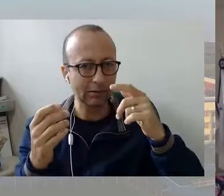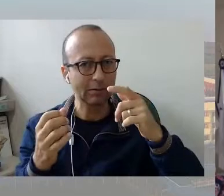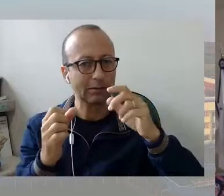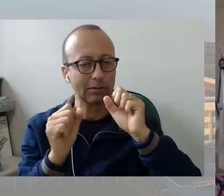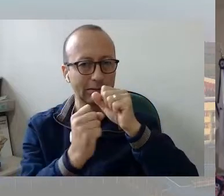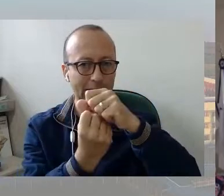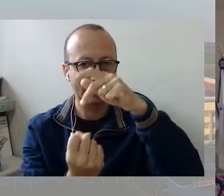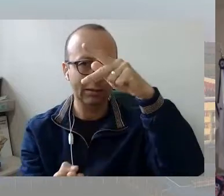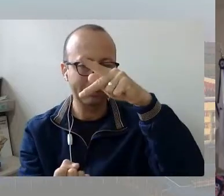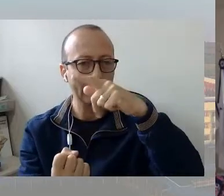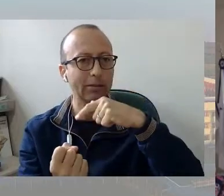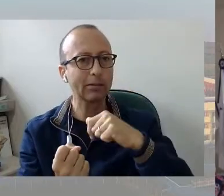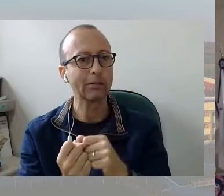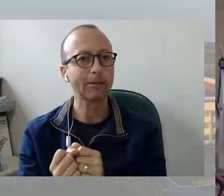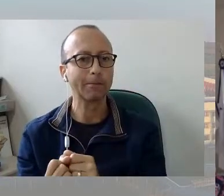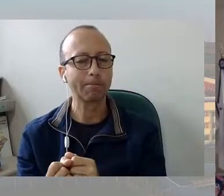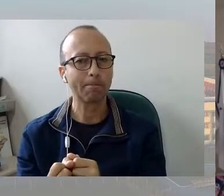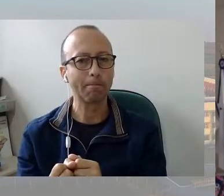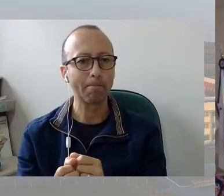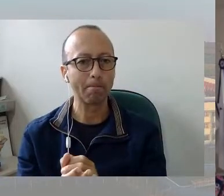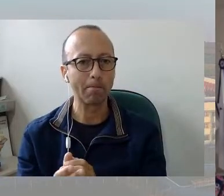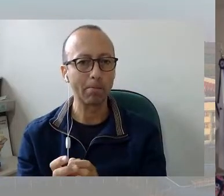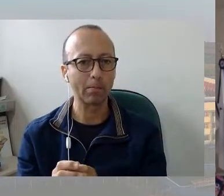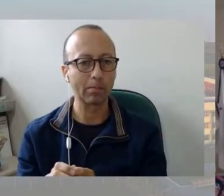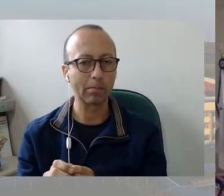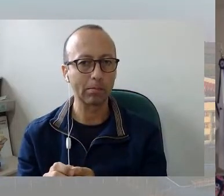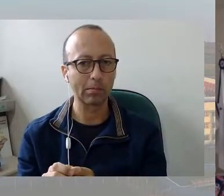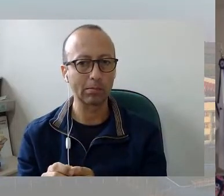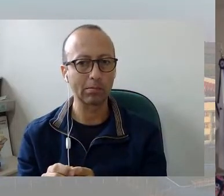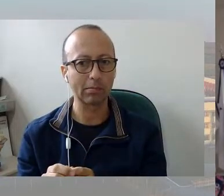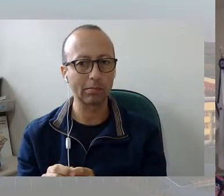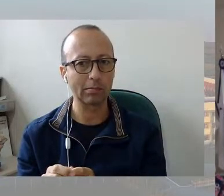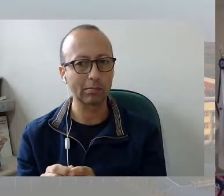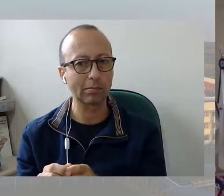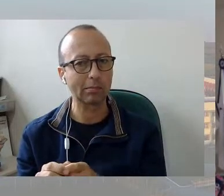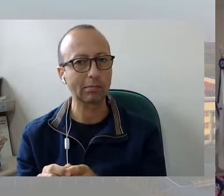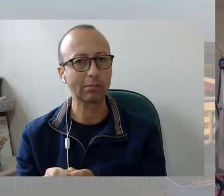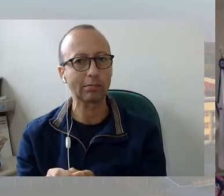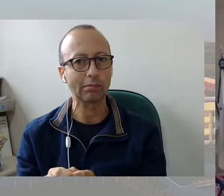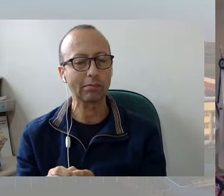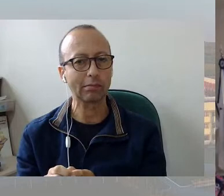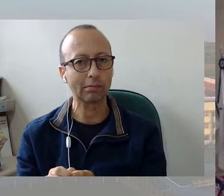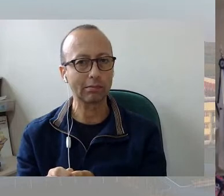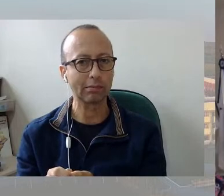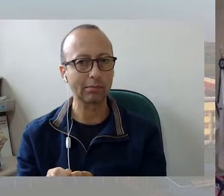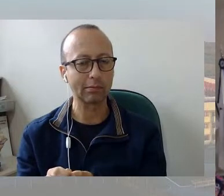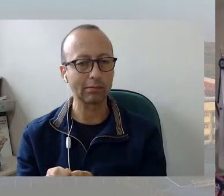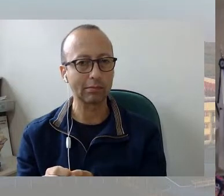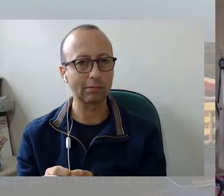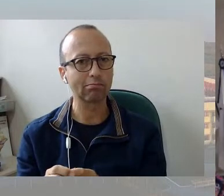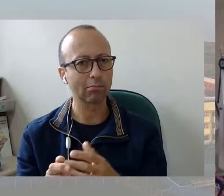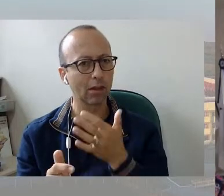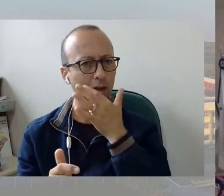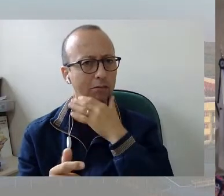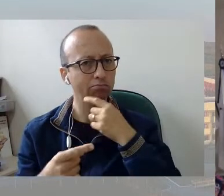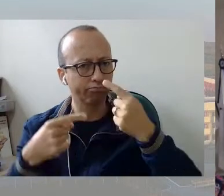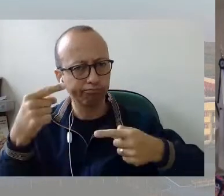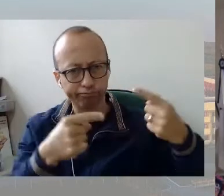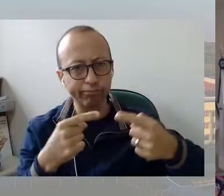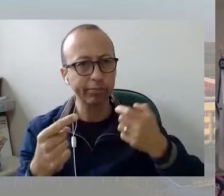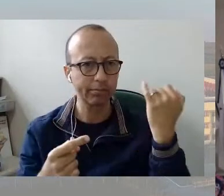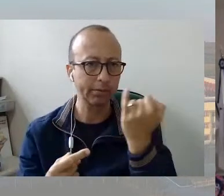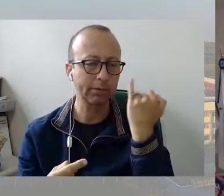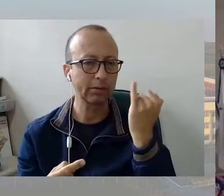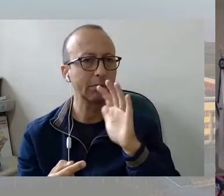que foi trazida. Eu acho que uma deliberação é importante, mas eu fico em dúvida